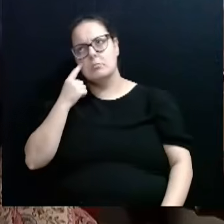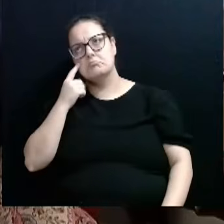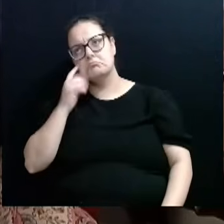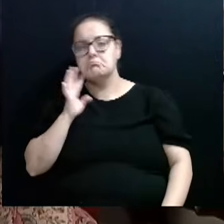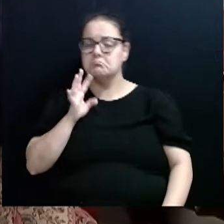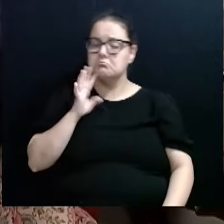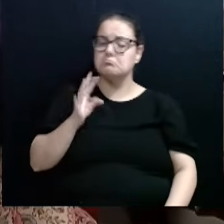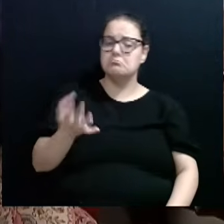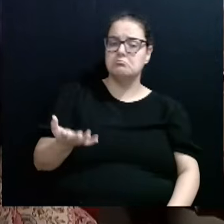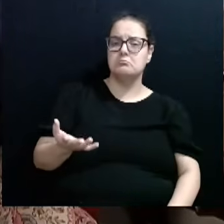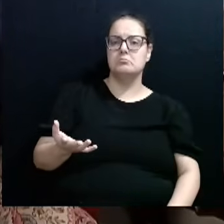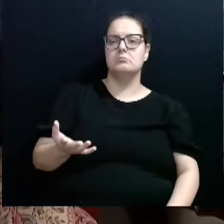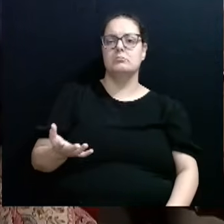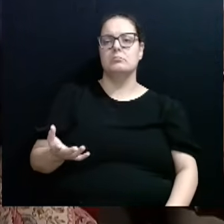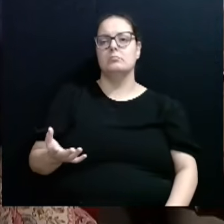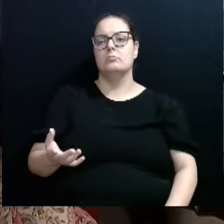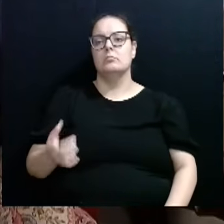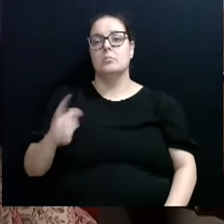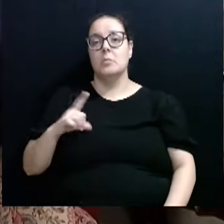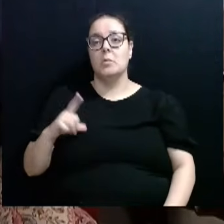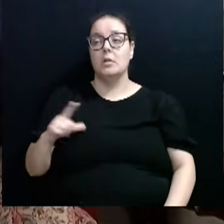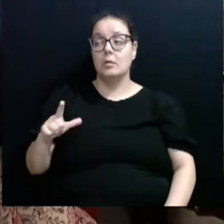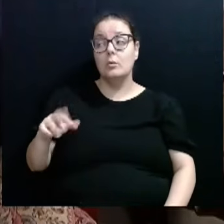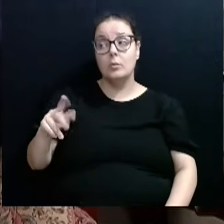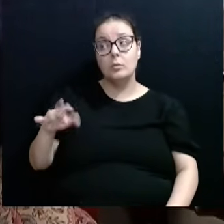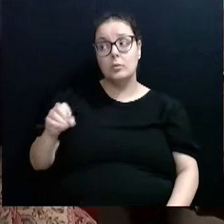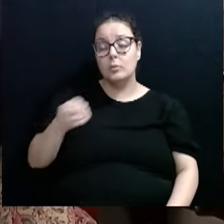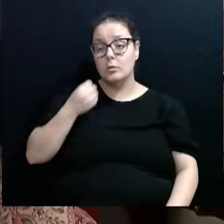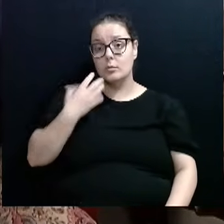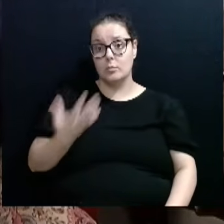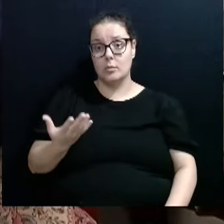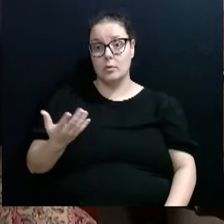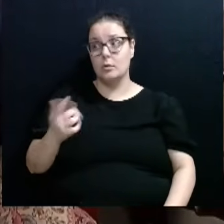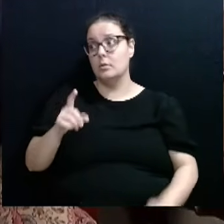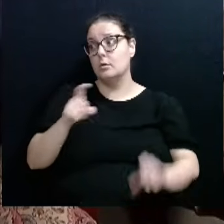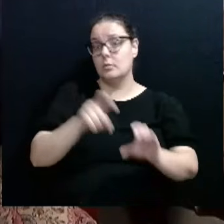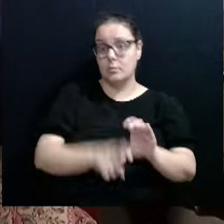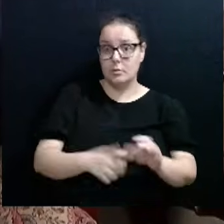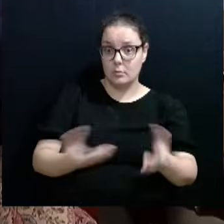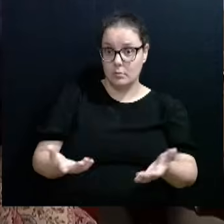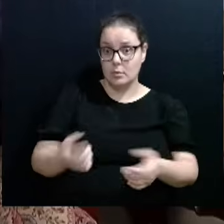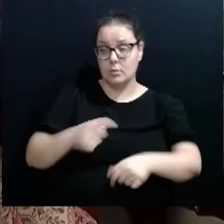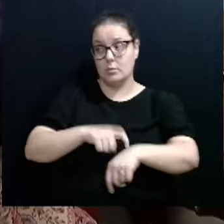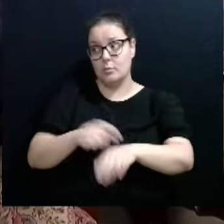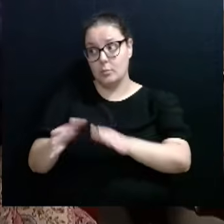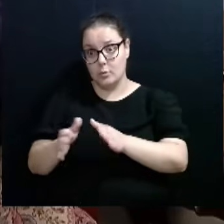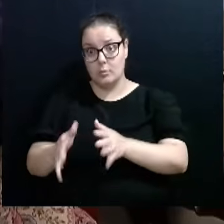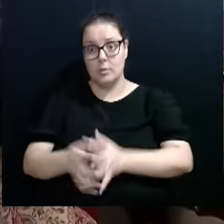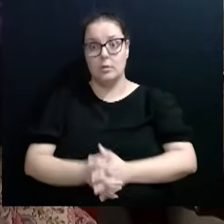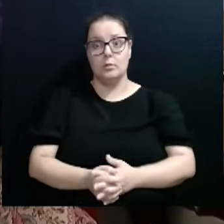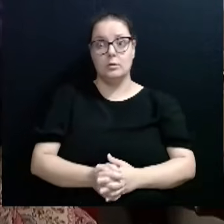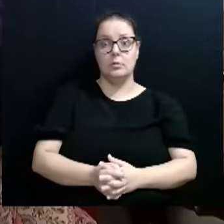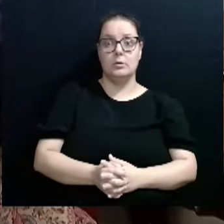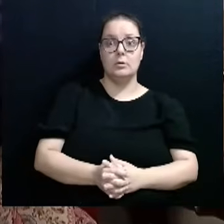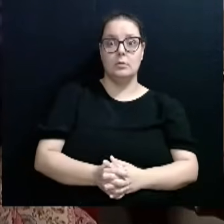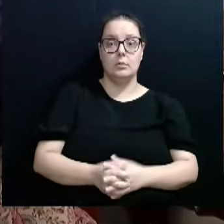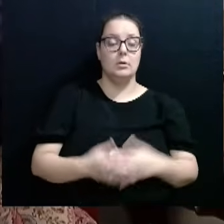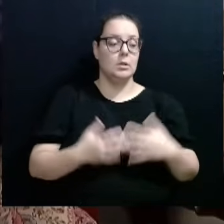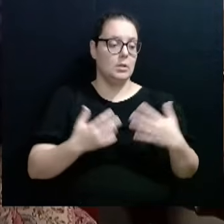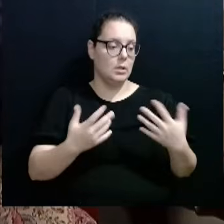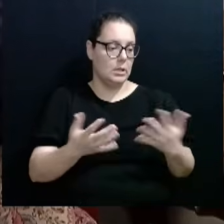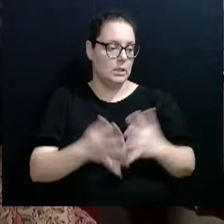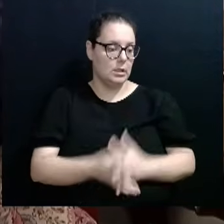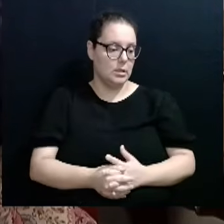alguma lucratividade, né? Embora não dependesse disso na época. Aí,